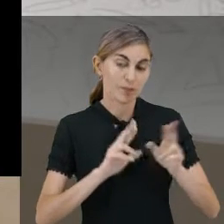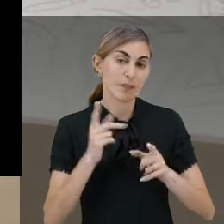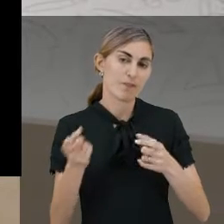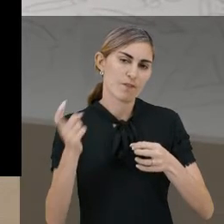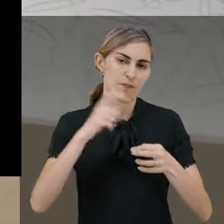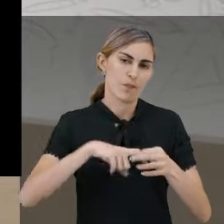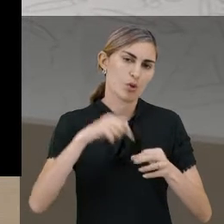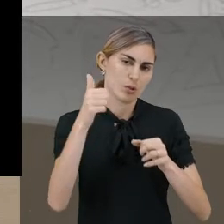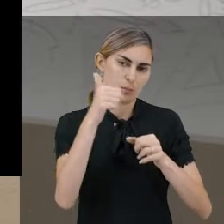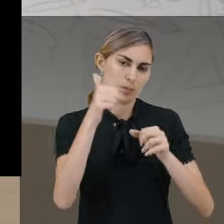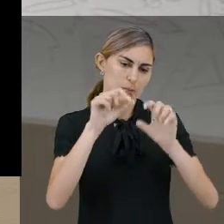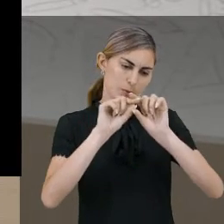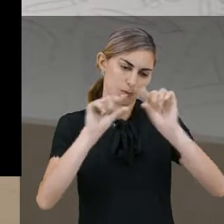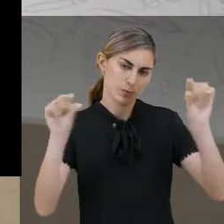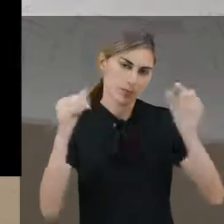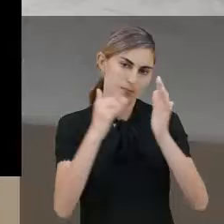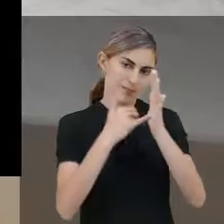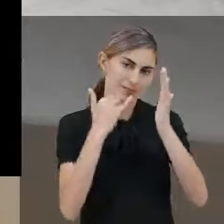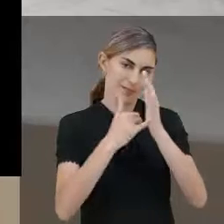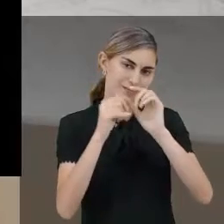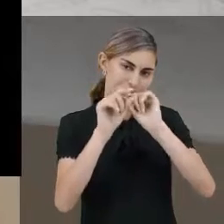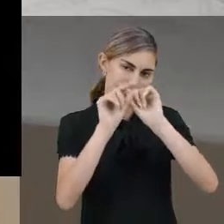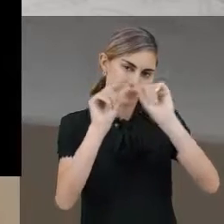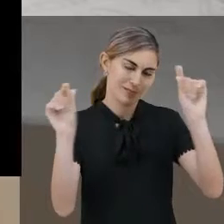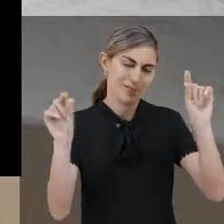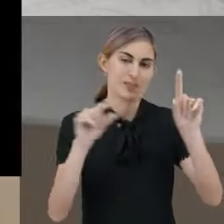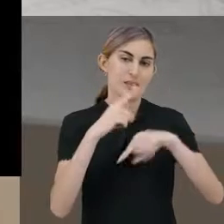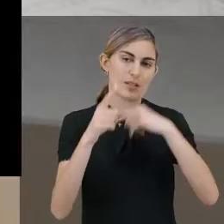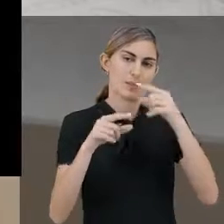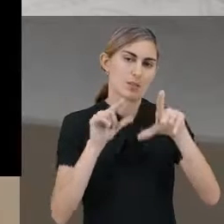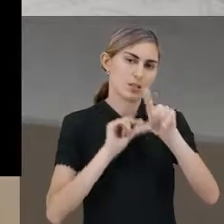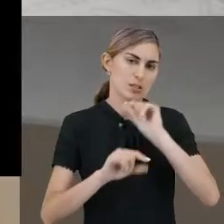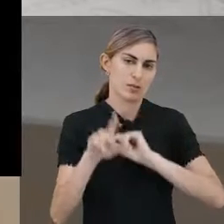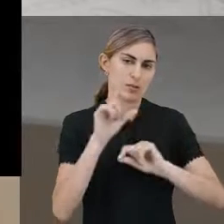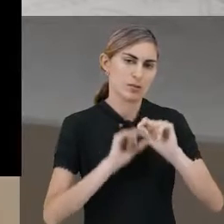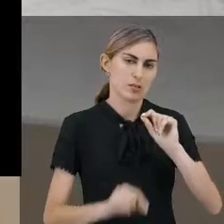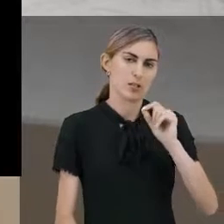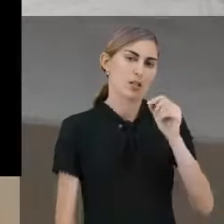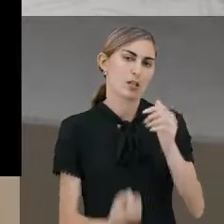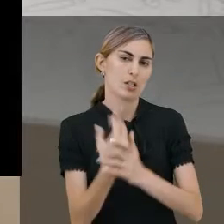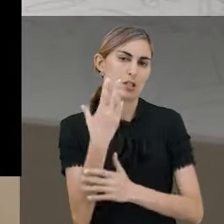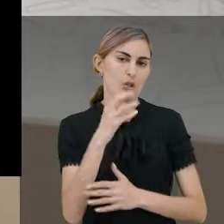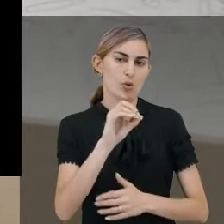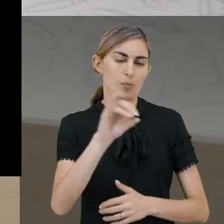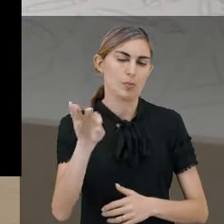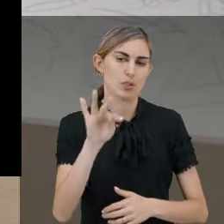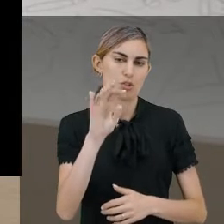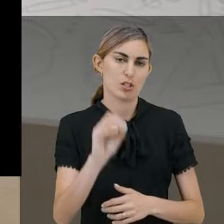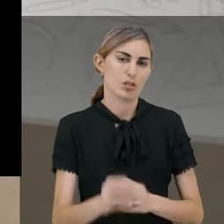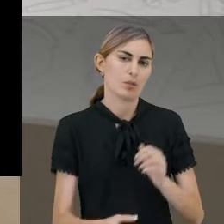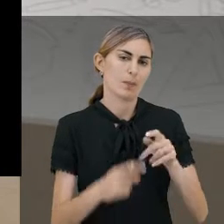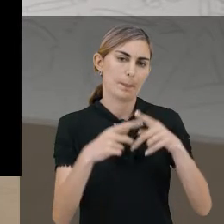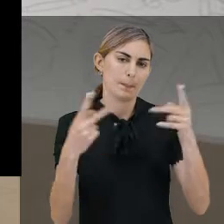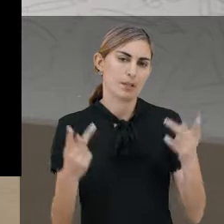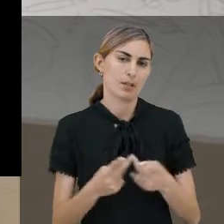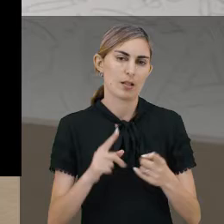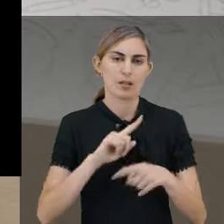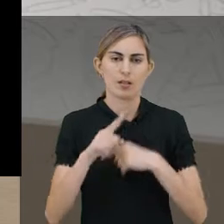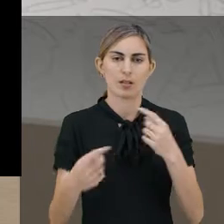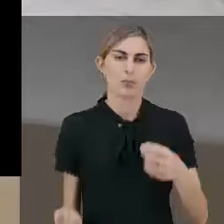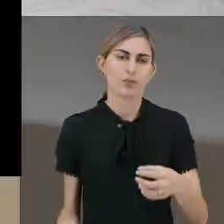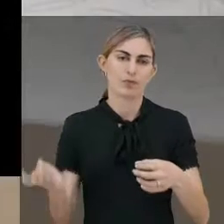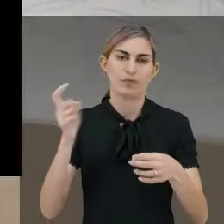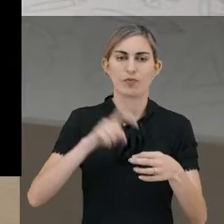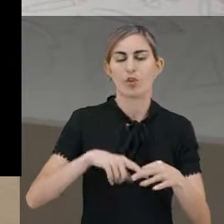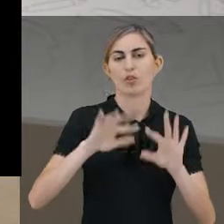ele irá retornar o primeiro registro que lhe foi selecionado. Assim, ele irá criar um objeto prato e retornar esse